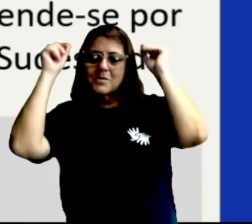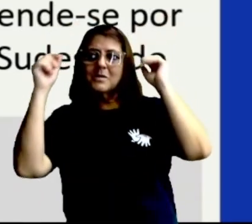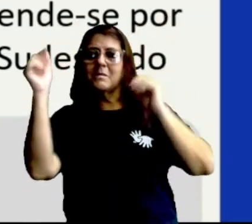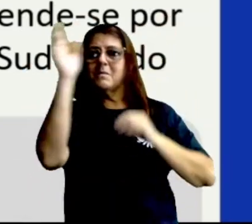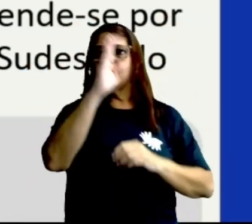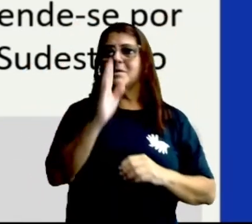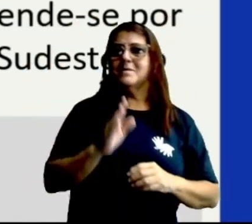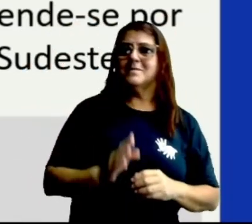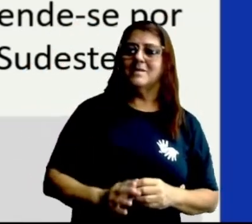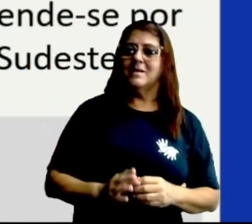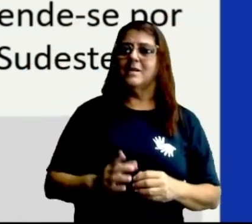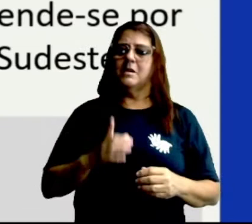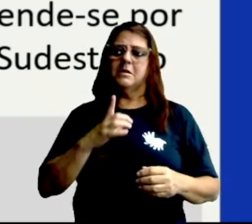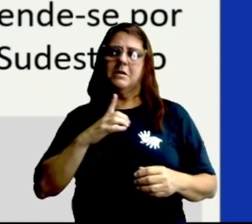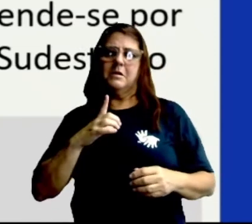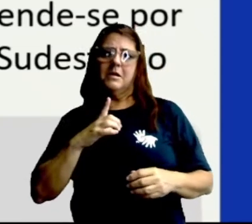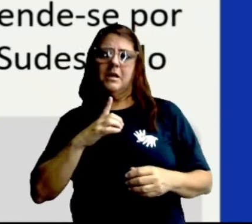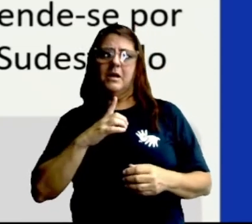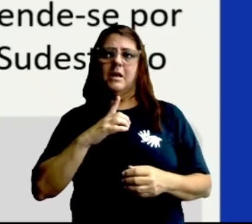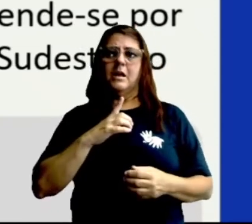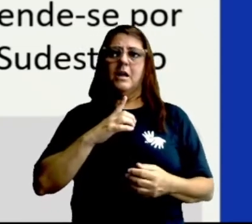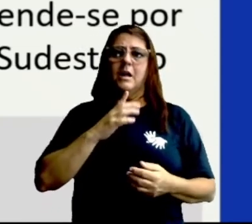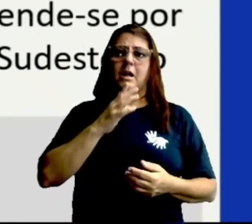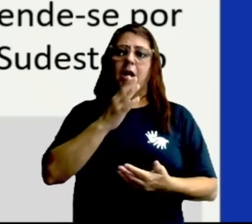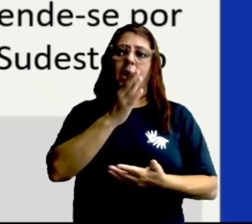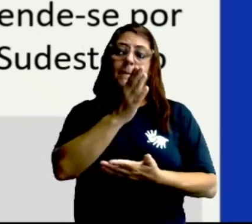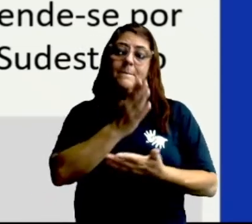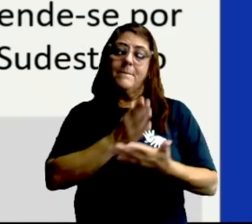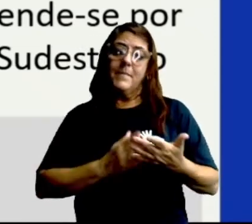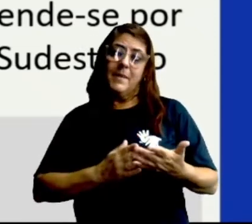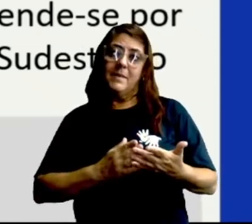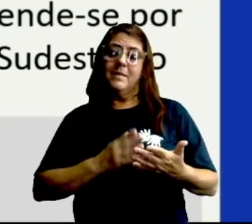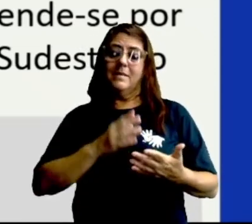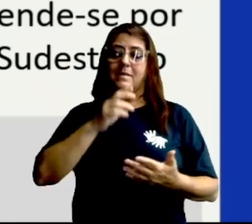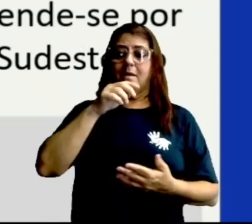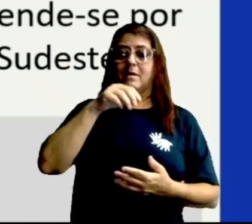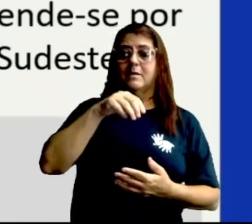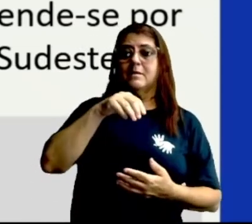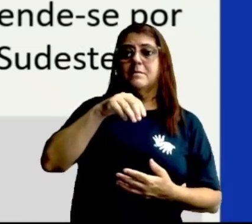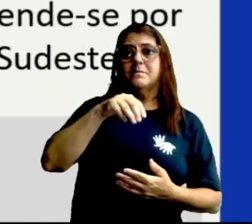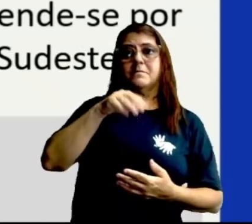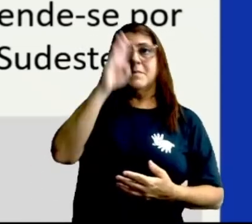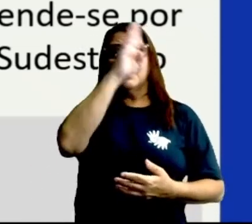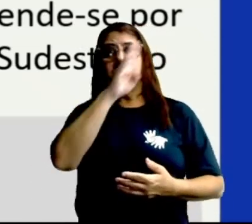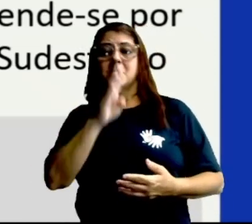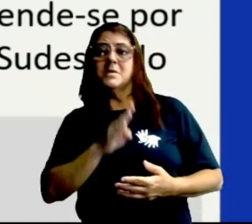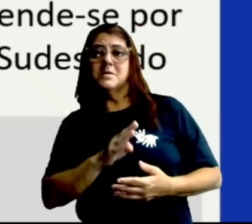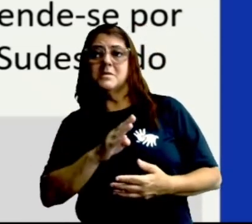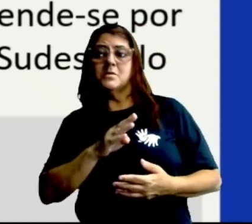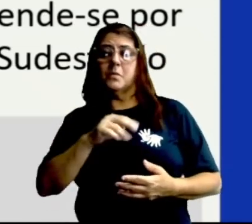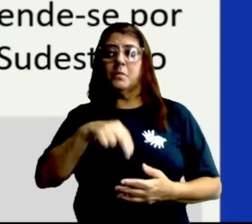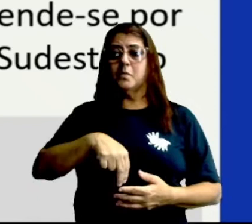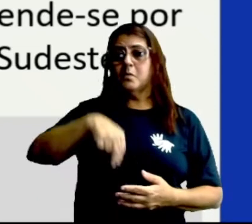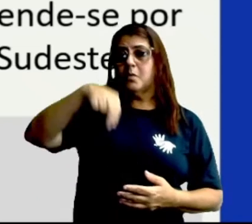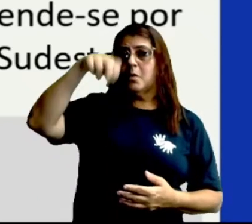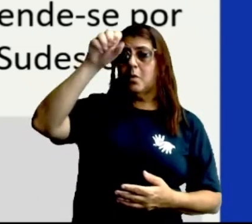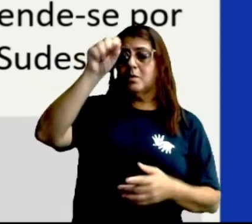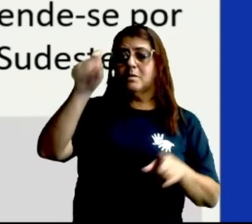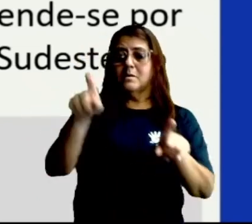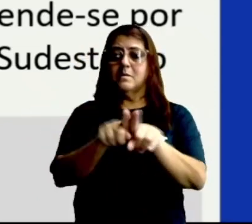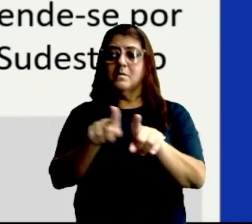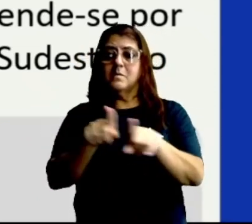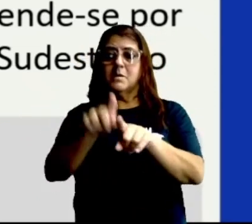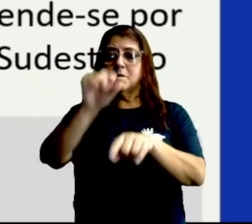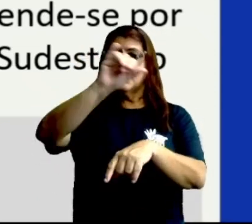brasileira ocupa cerca da metade do território do Brasil e está concentrado nas regiões norte e parte do